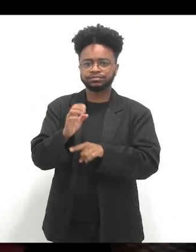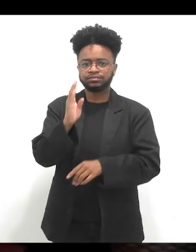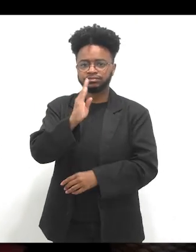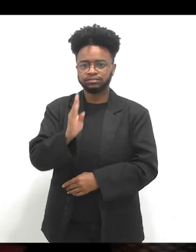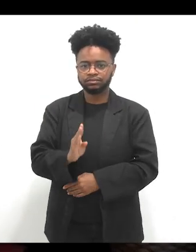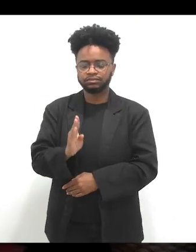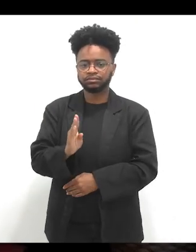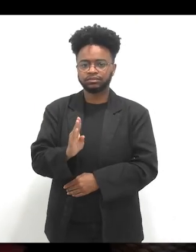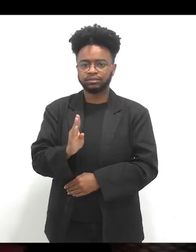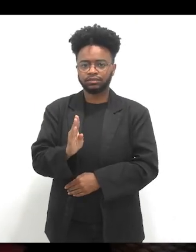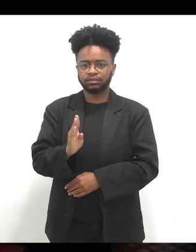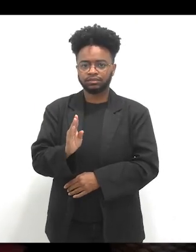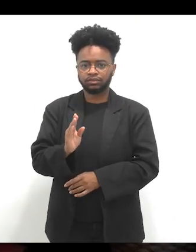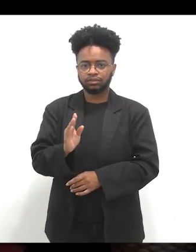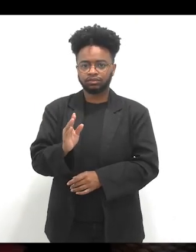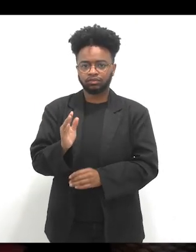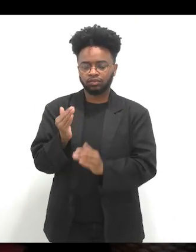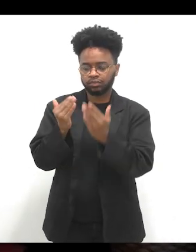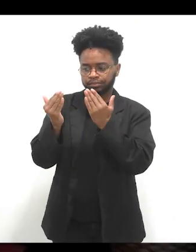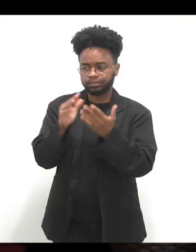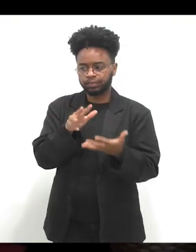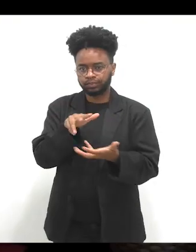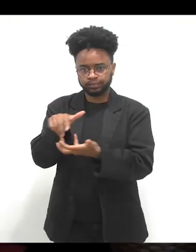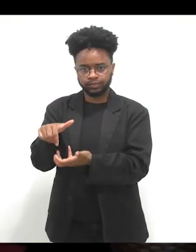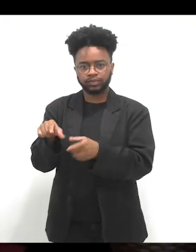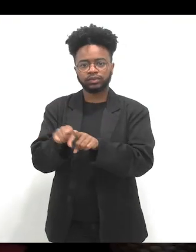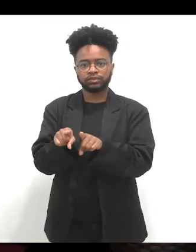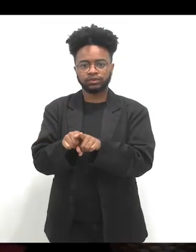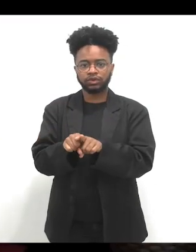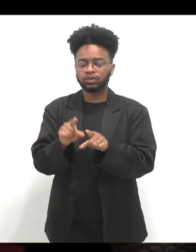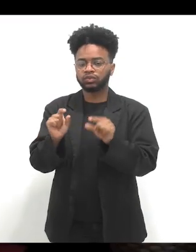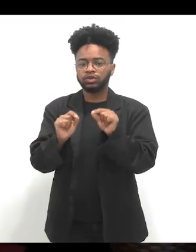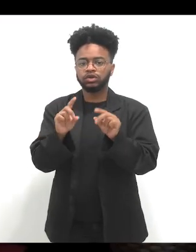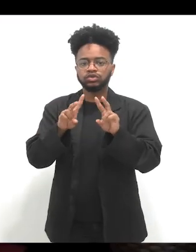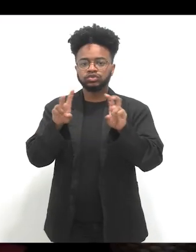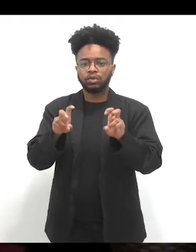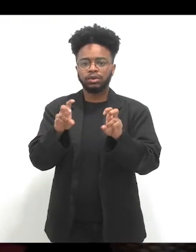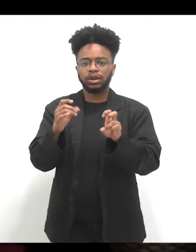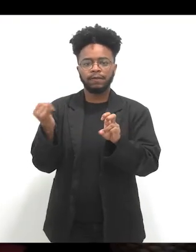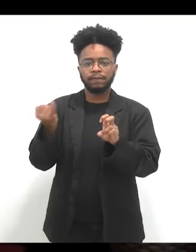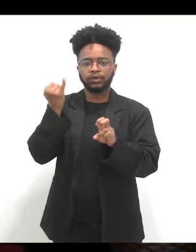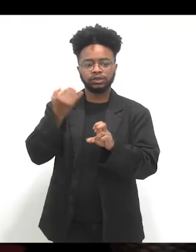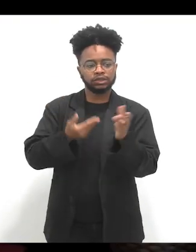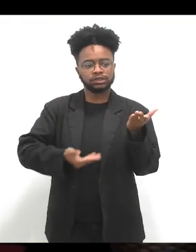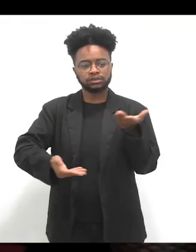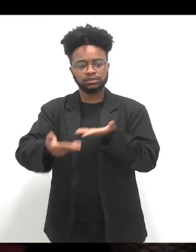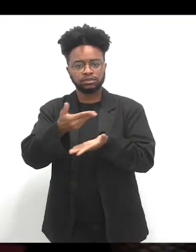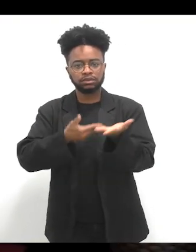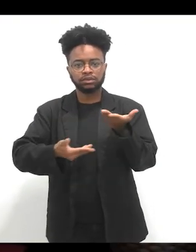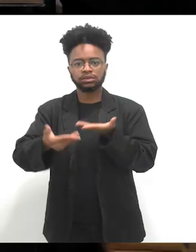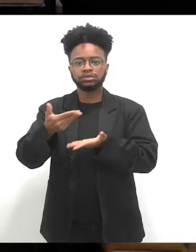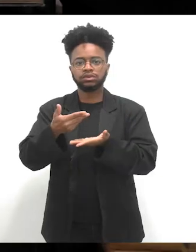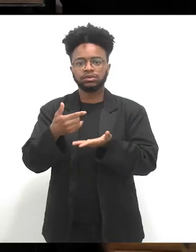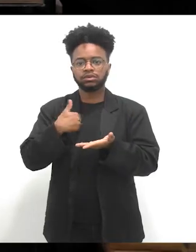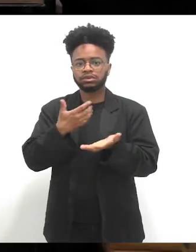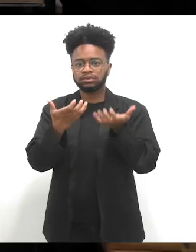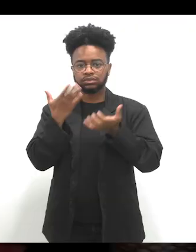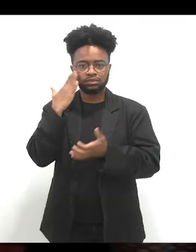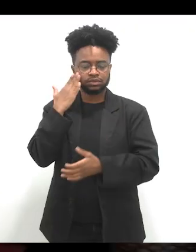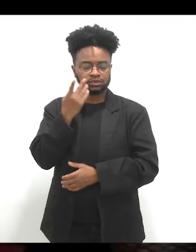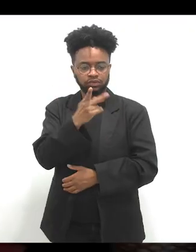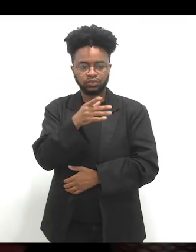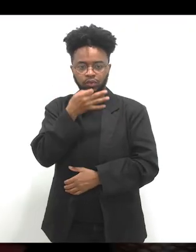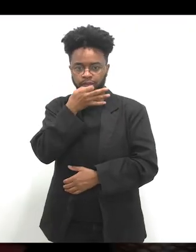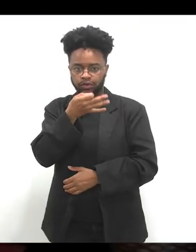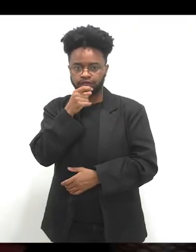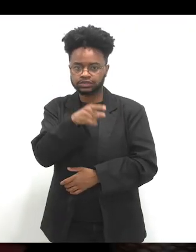brasileiro em relação ao mundo como um todo, que é a importância do multilateralismo, né? Então eu queria um pouco a sua